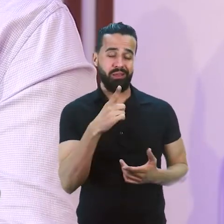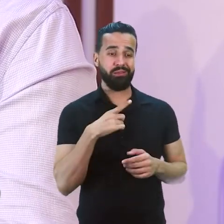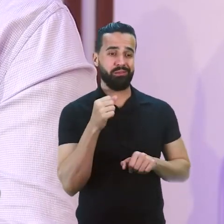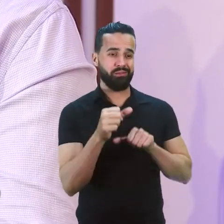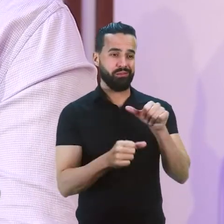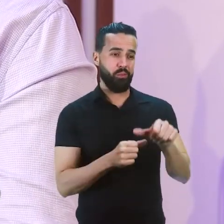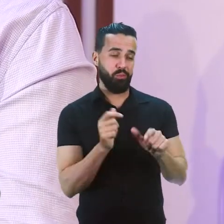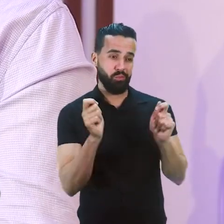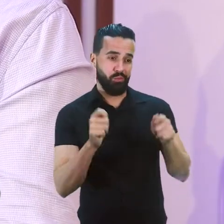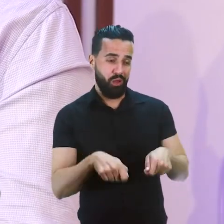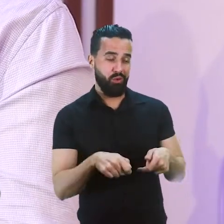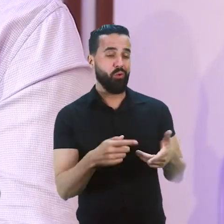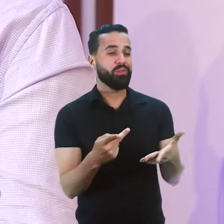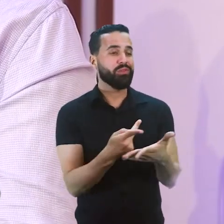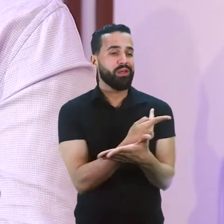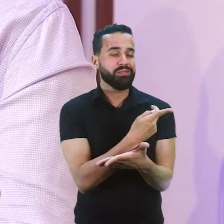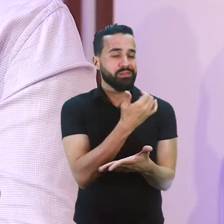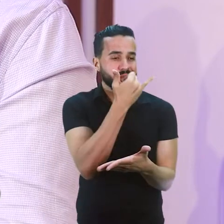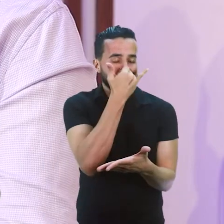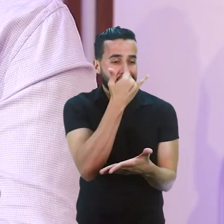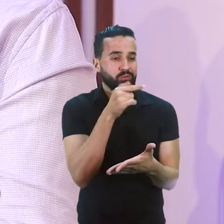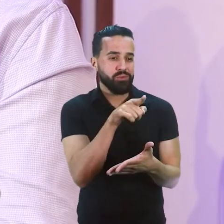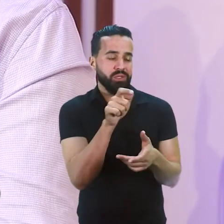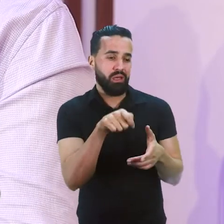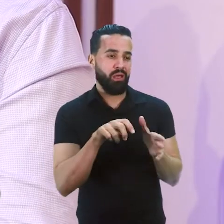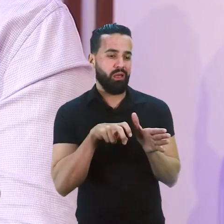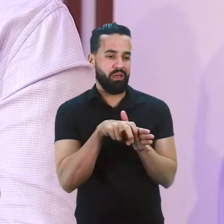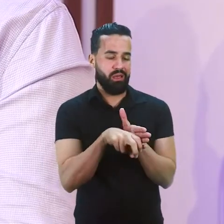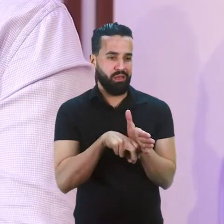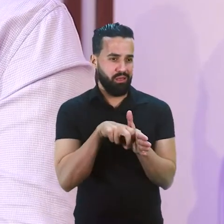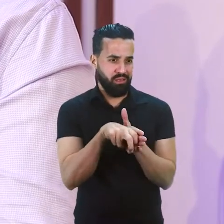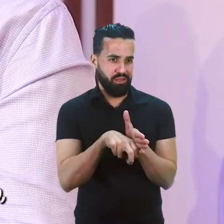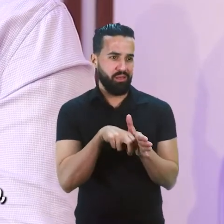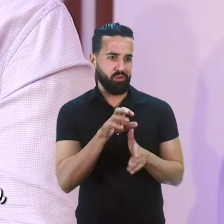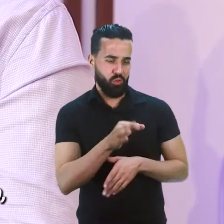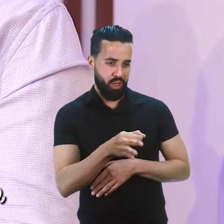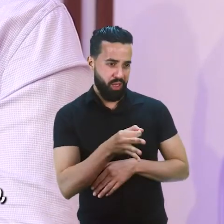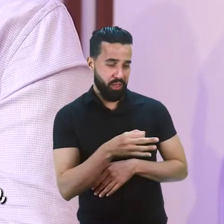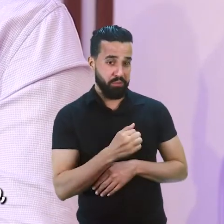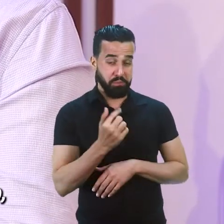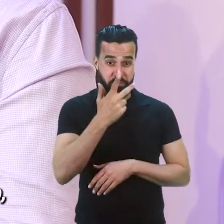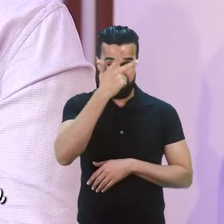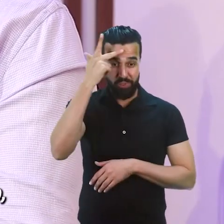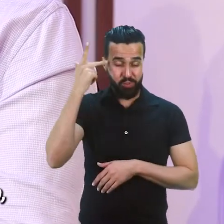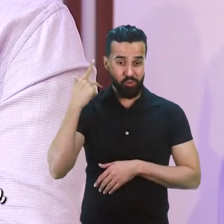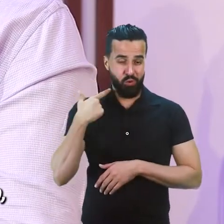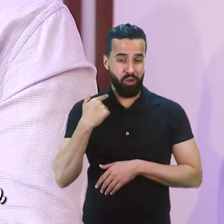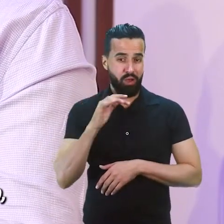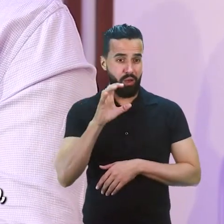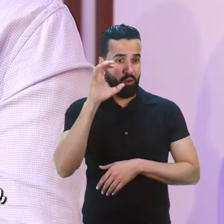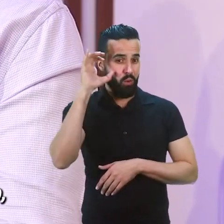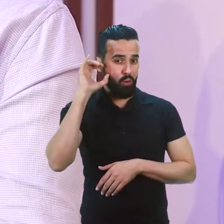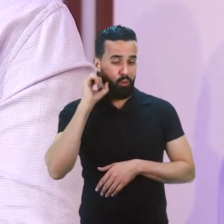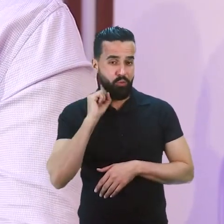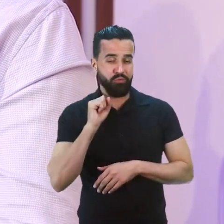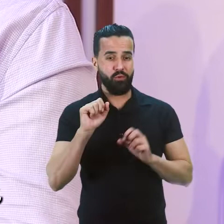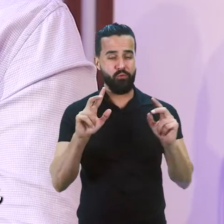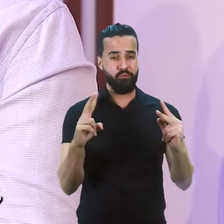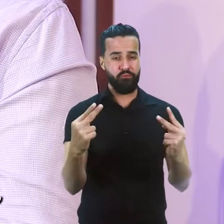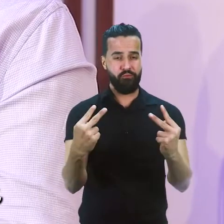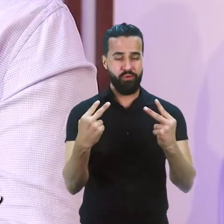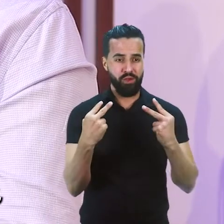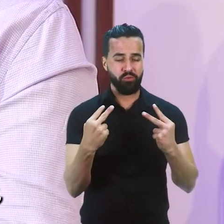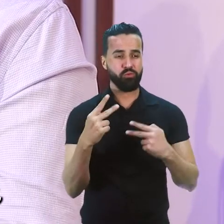rodas, né? Para aqueles que estão nos ouvindo, ou as pessoas que não estão nos vendo,